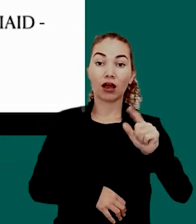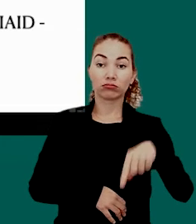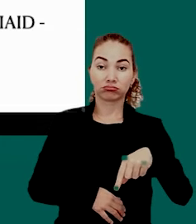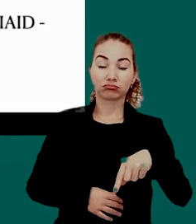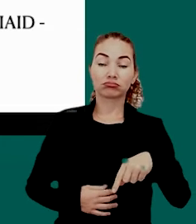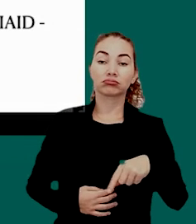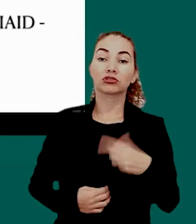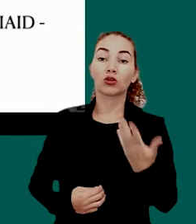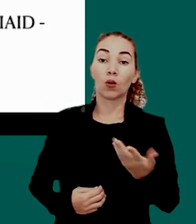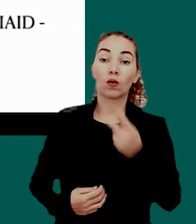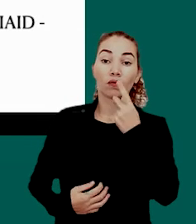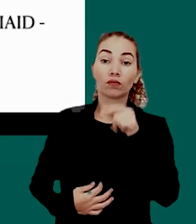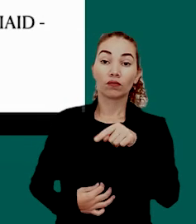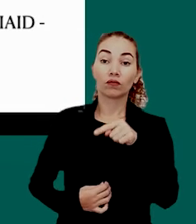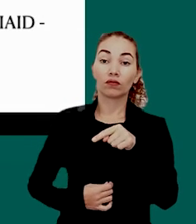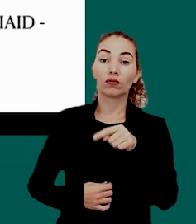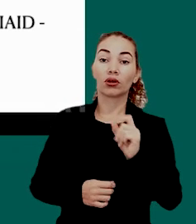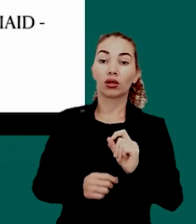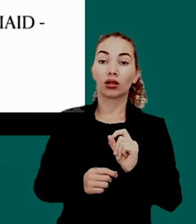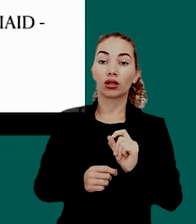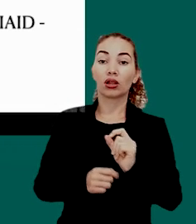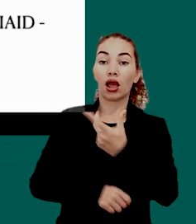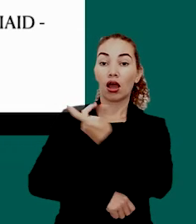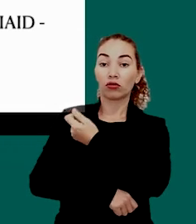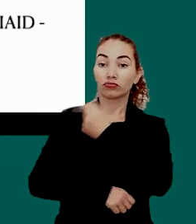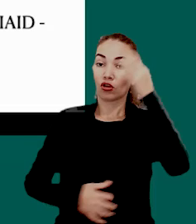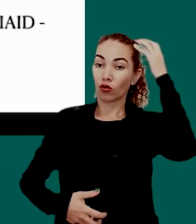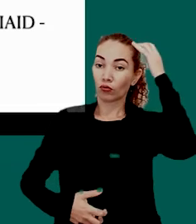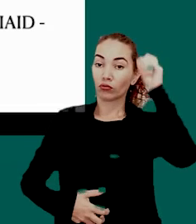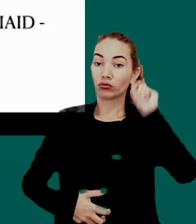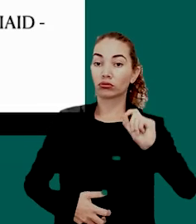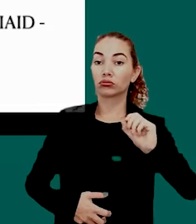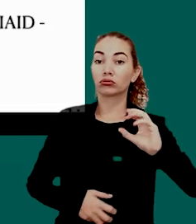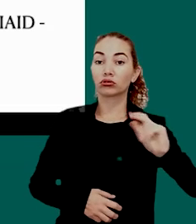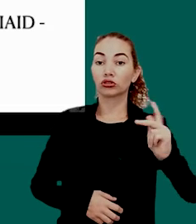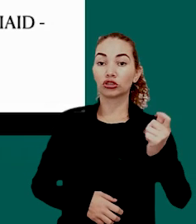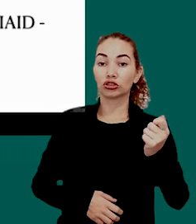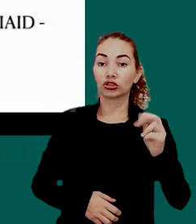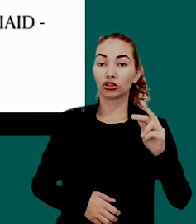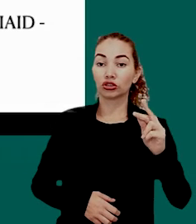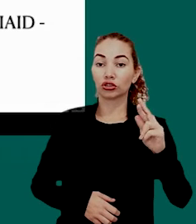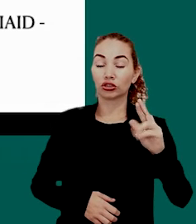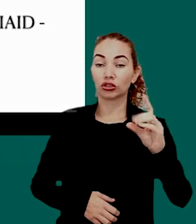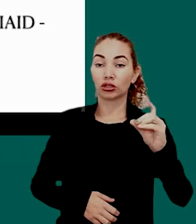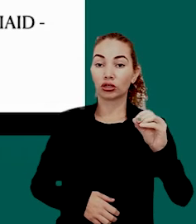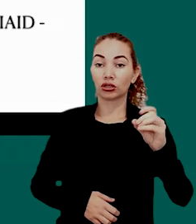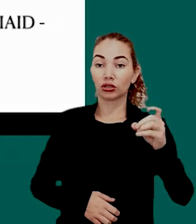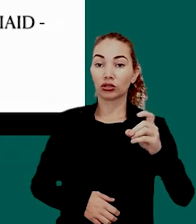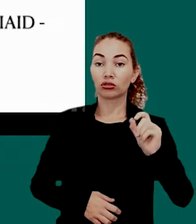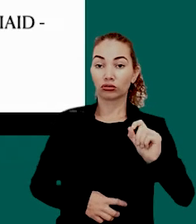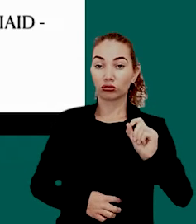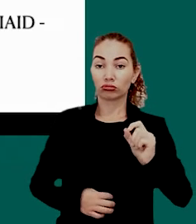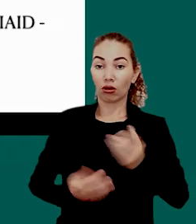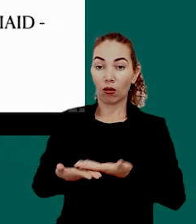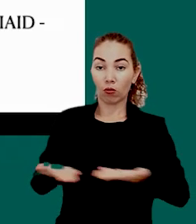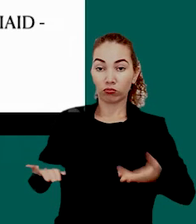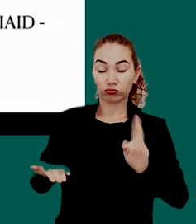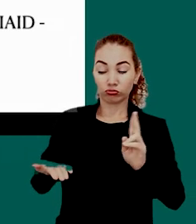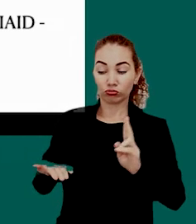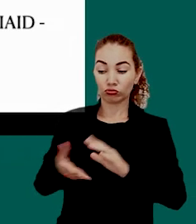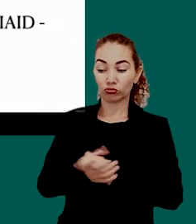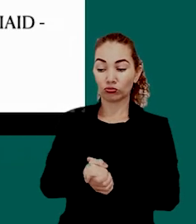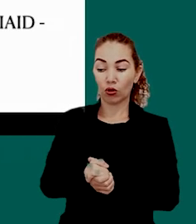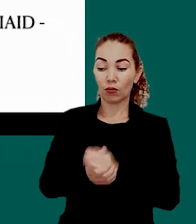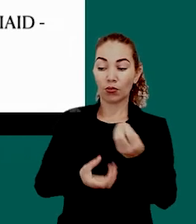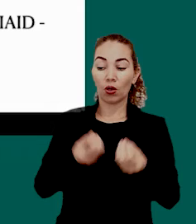já mencionei para vocês, uma vacina de um adenovírus de chimpanzé, né, chamado de ChAdOx1, que é justamente chimpanzé adenovírus Oxford 1, né,